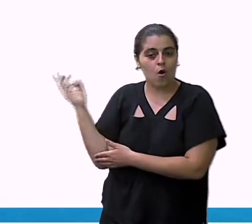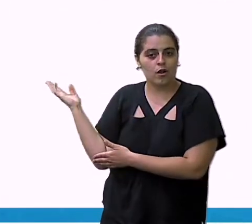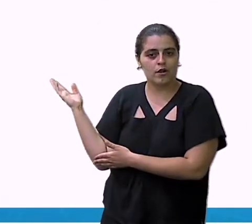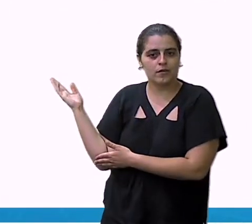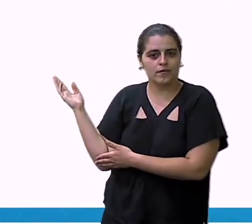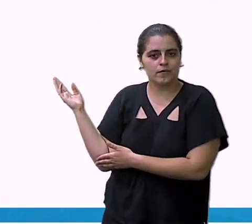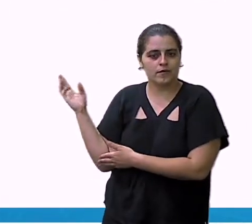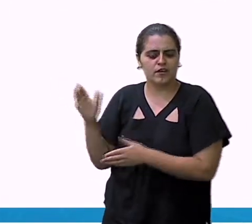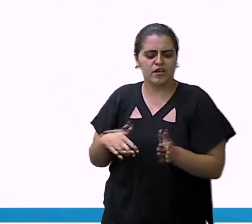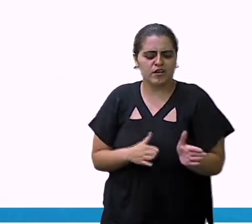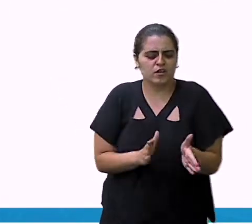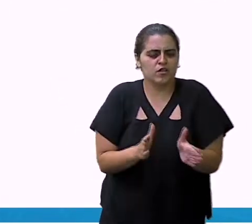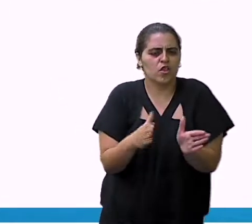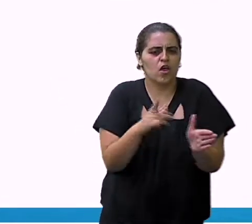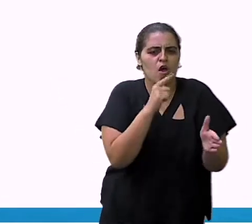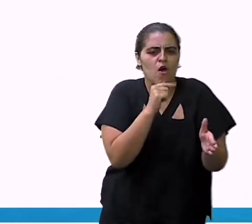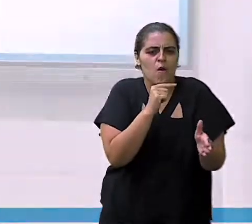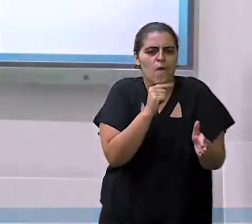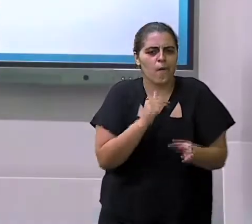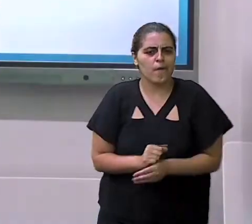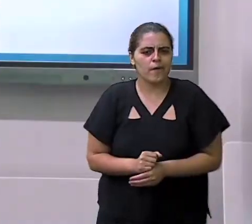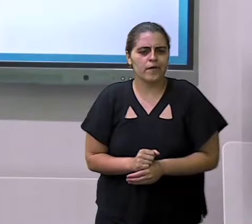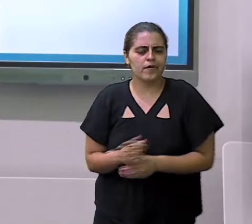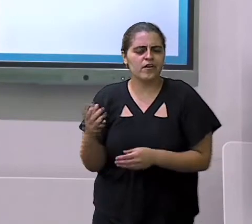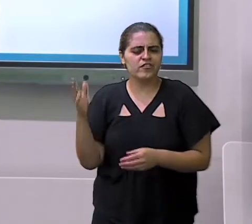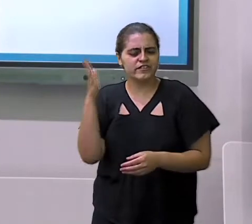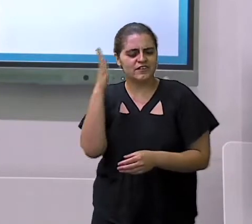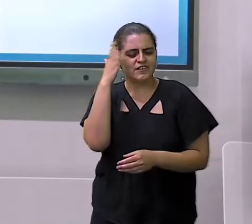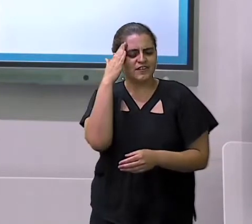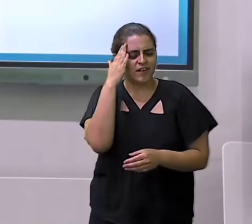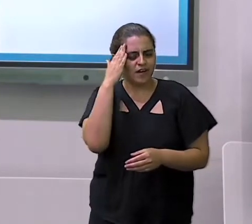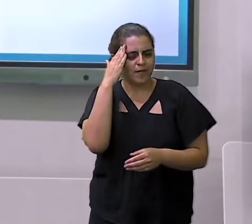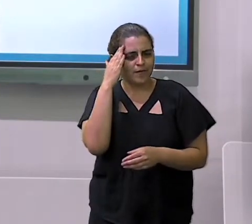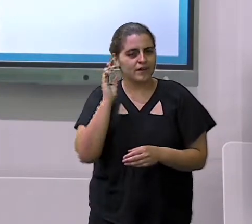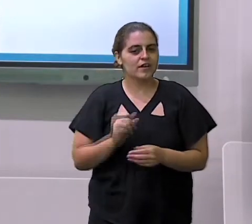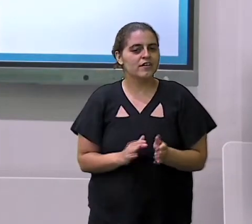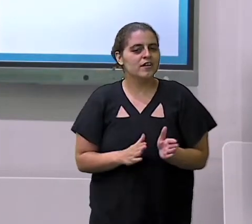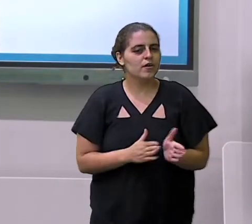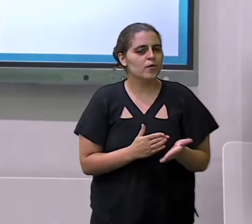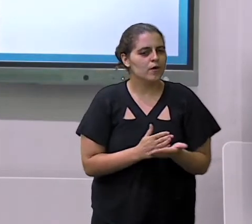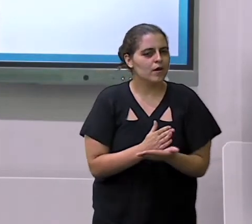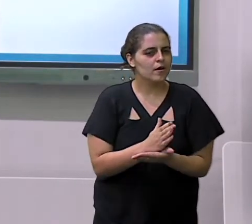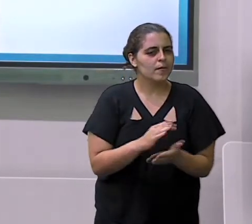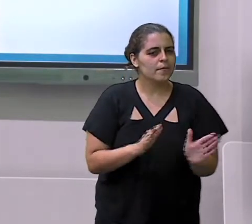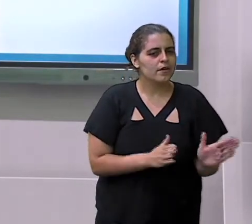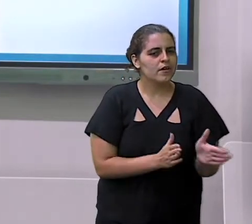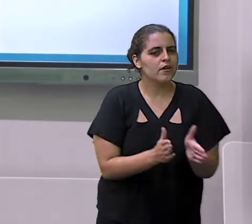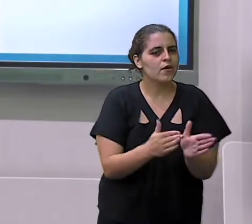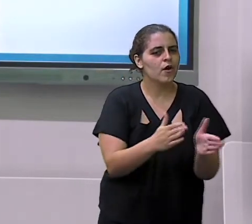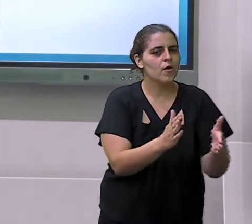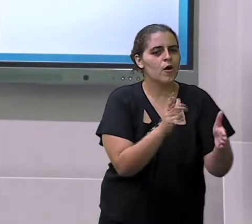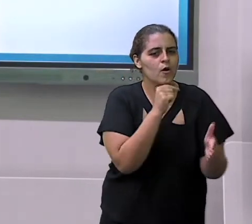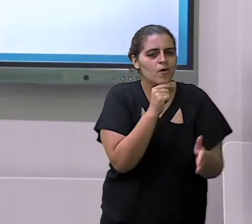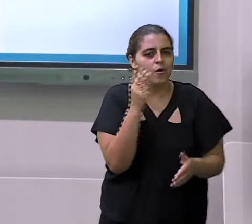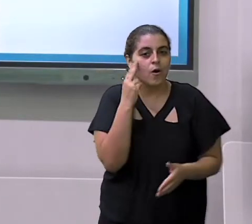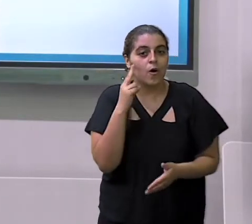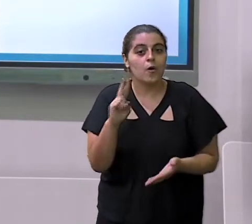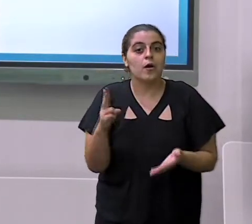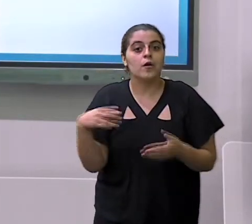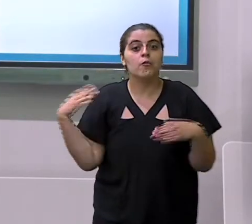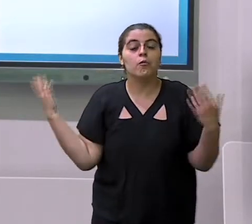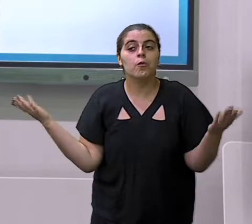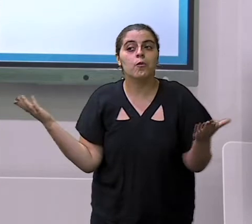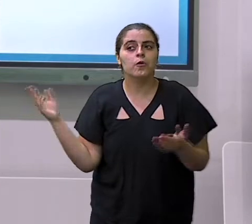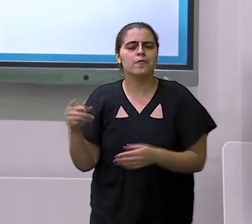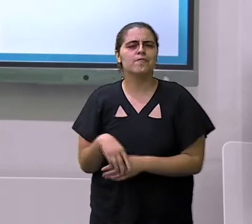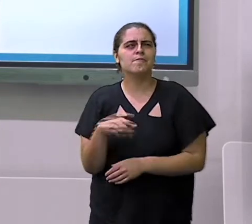bem, e este rio, nós sabemos que o seu leito, ele vai fazer um percurso. Para onde vai